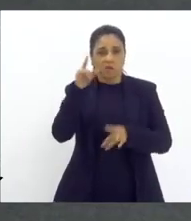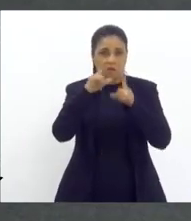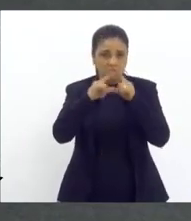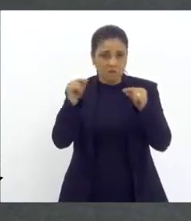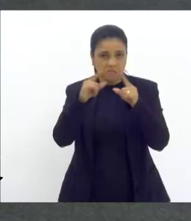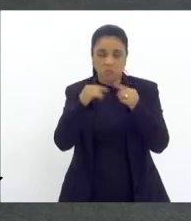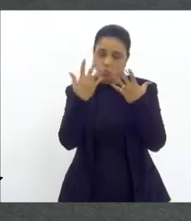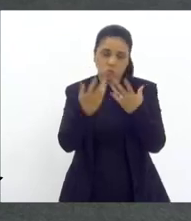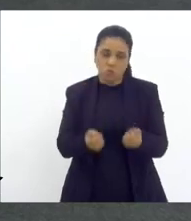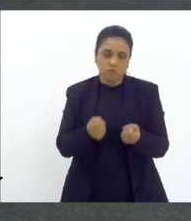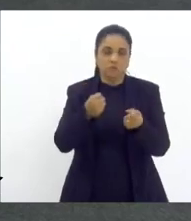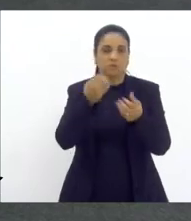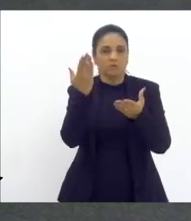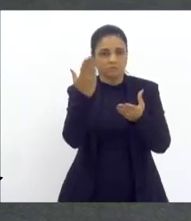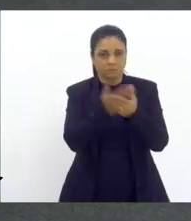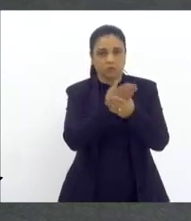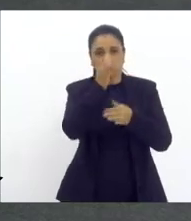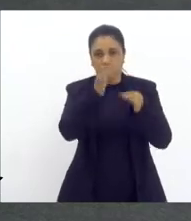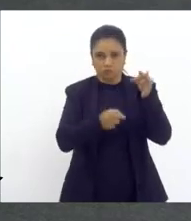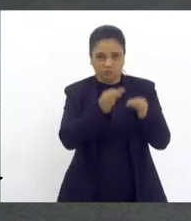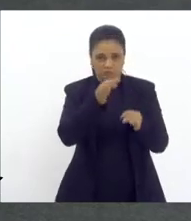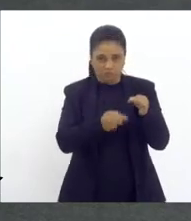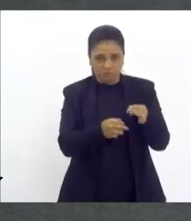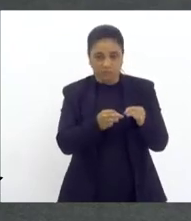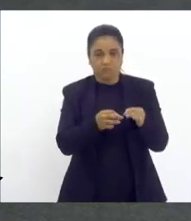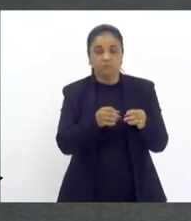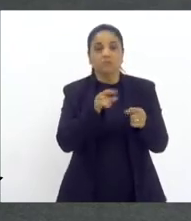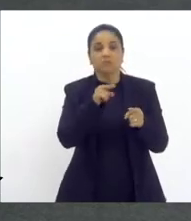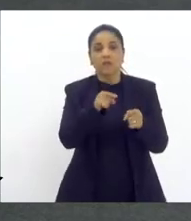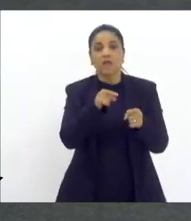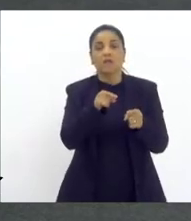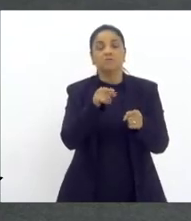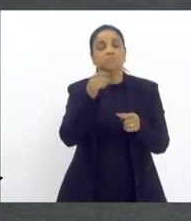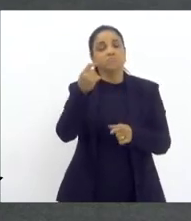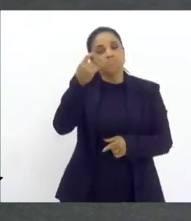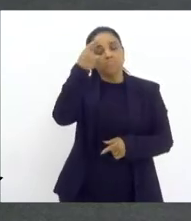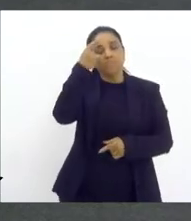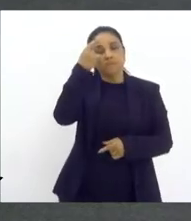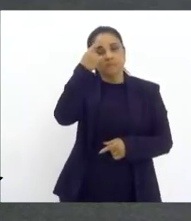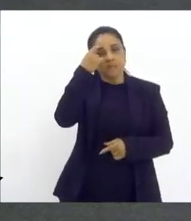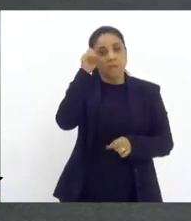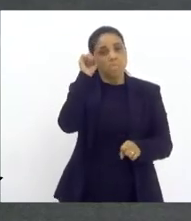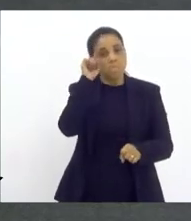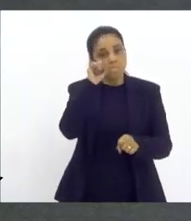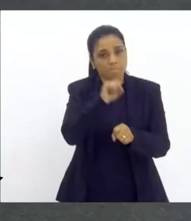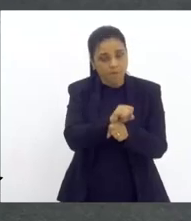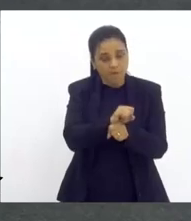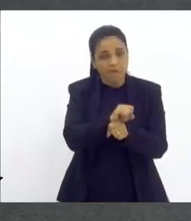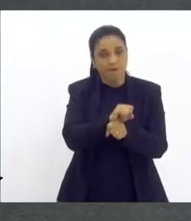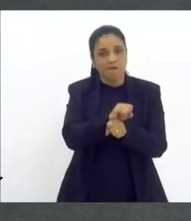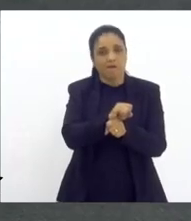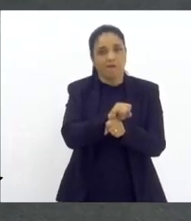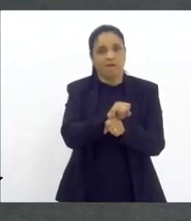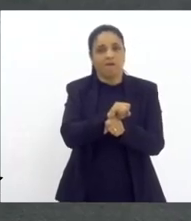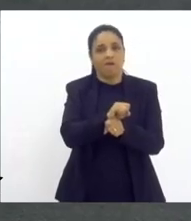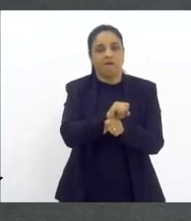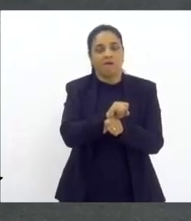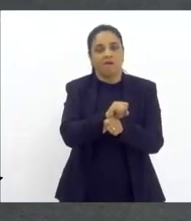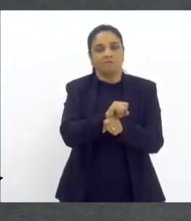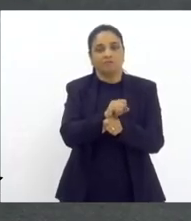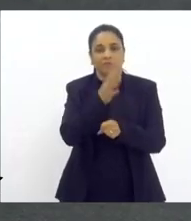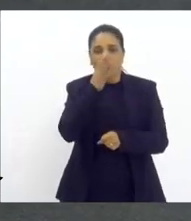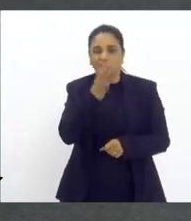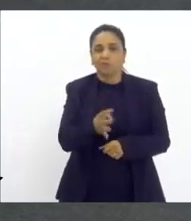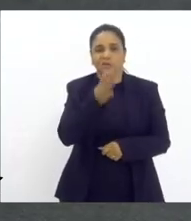judicialmente mas mais importante que ele responder judicialmente ele colocar a mão na reflexão e parar de nos puxar para dentro da Lama